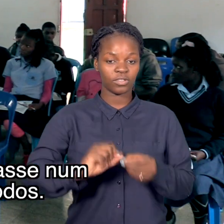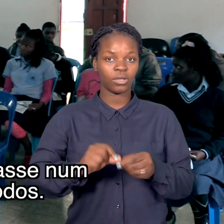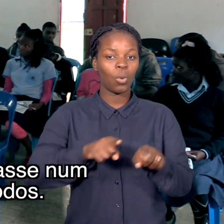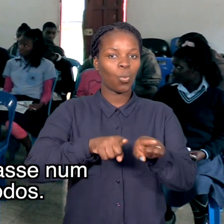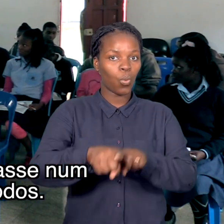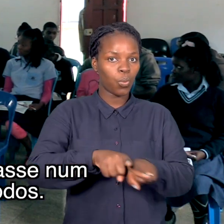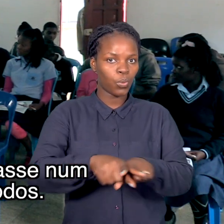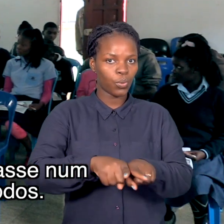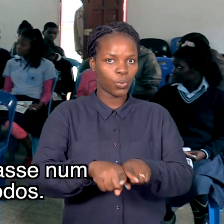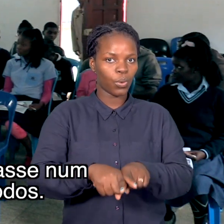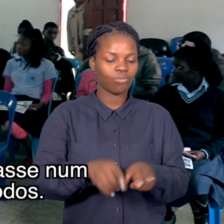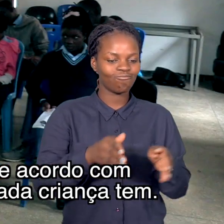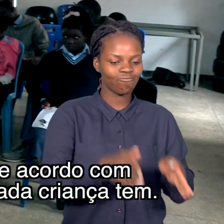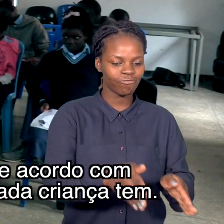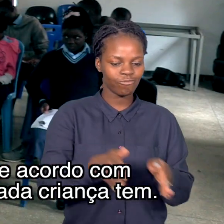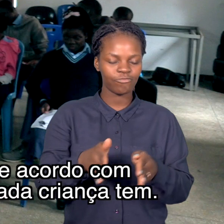contra todos.